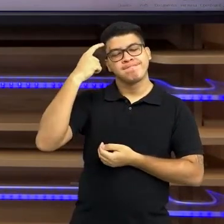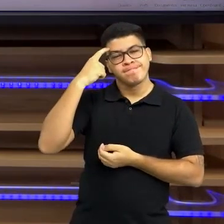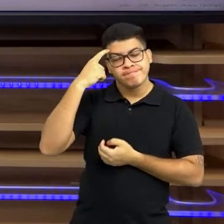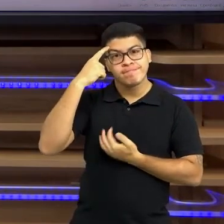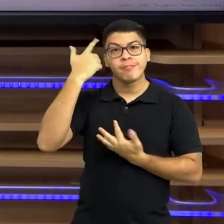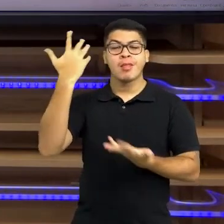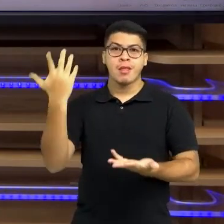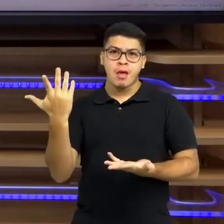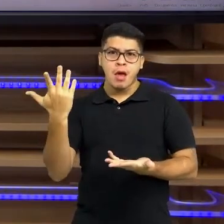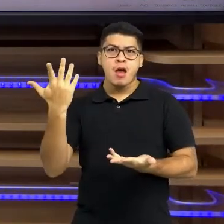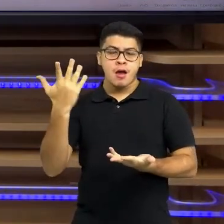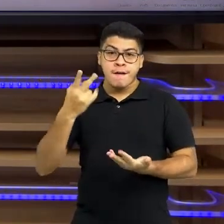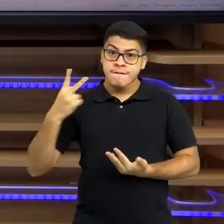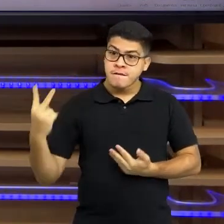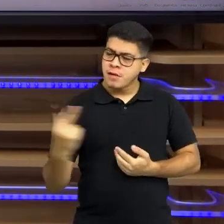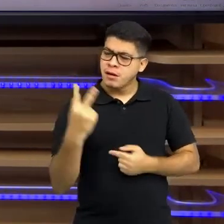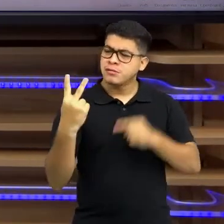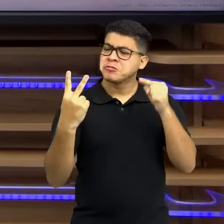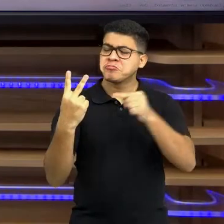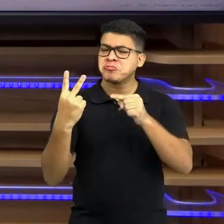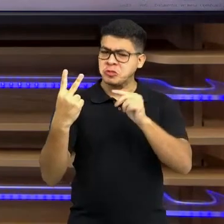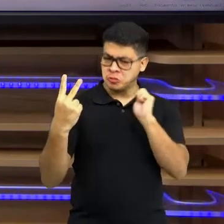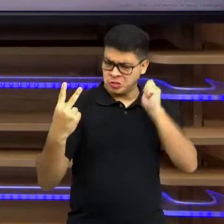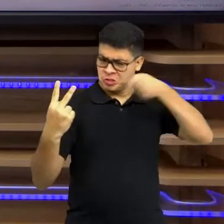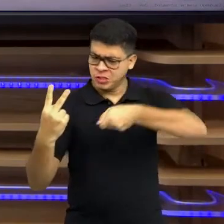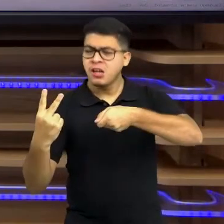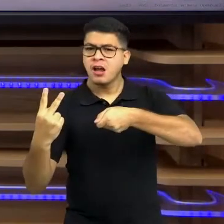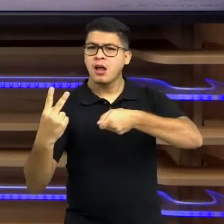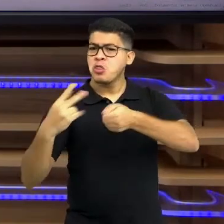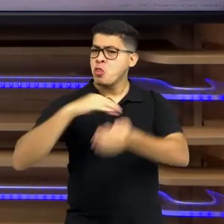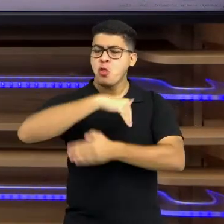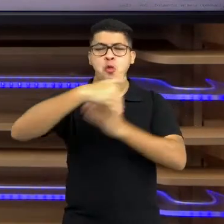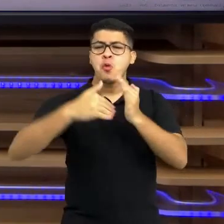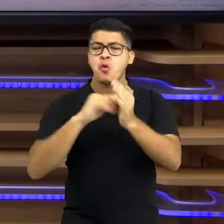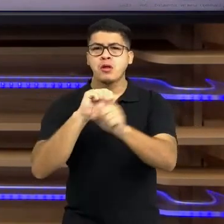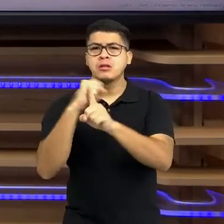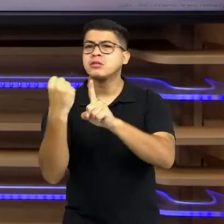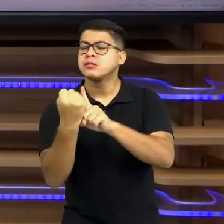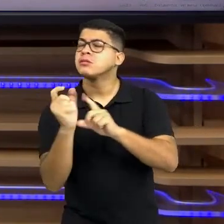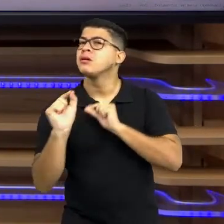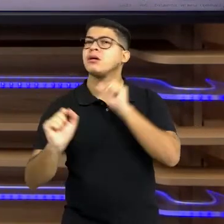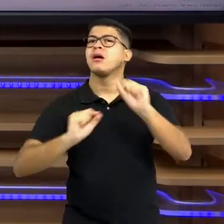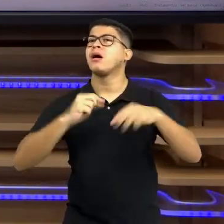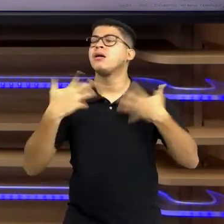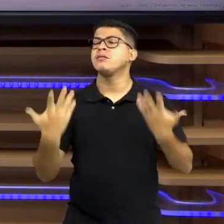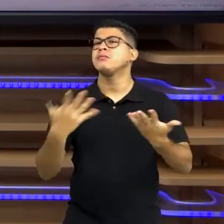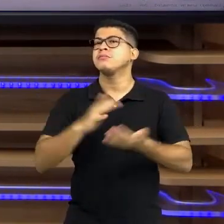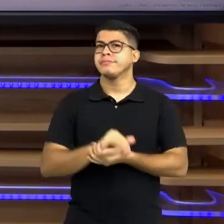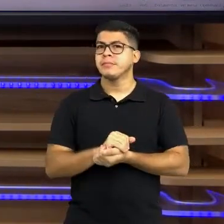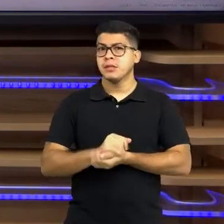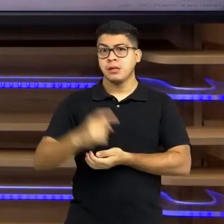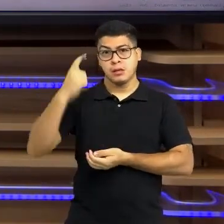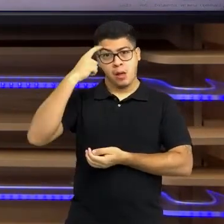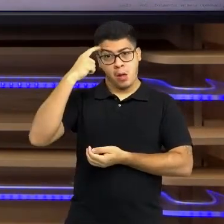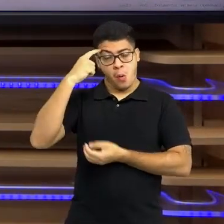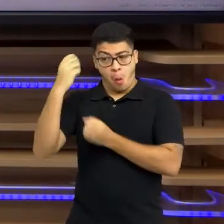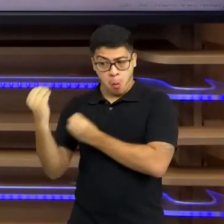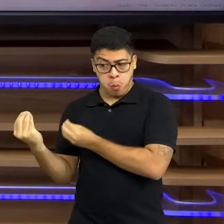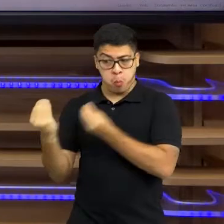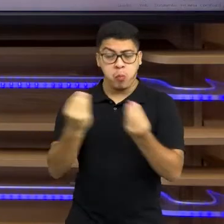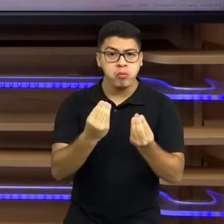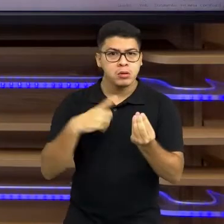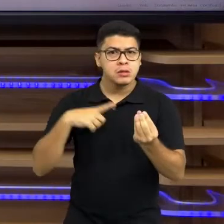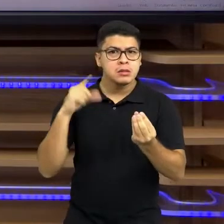isso. Valores foram impostos a todos nós, né? Valores foram trazidos para dentro